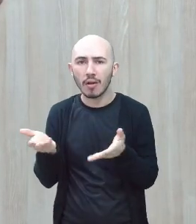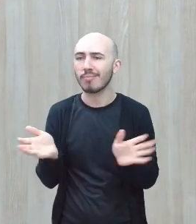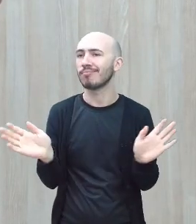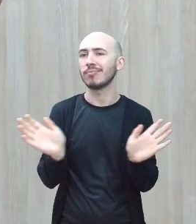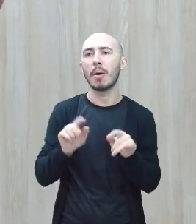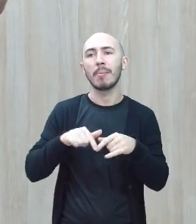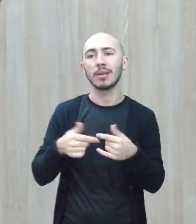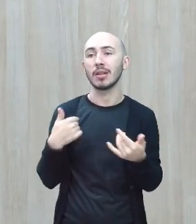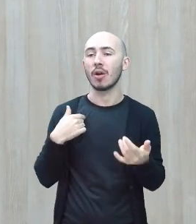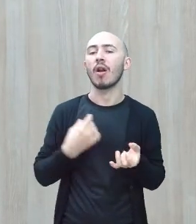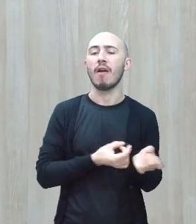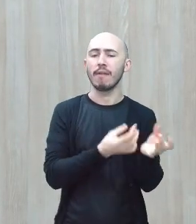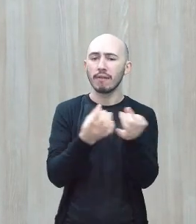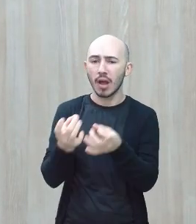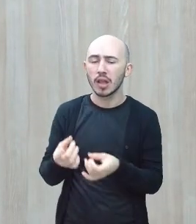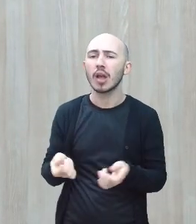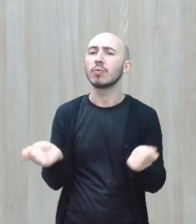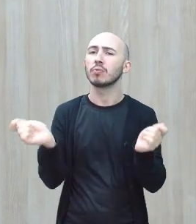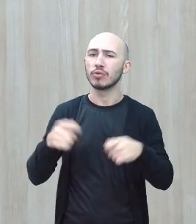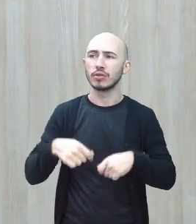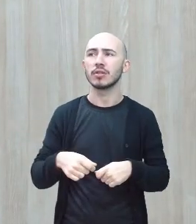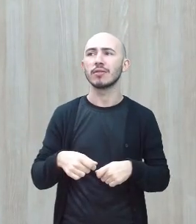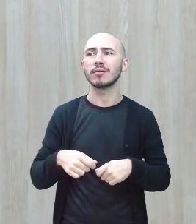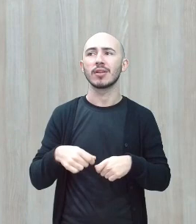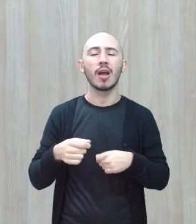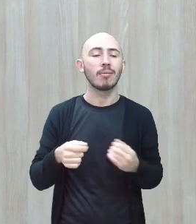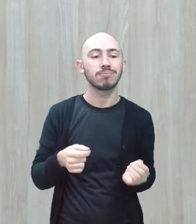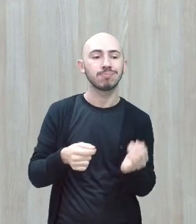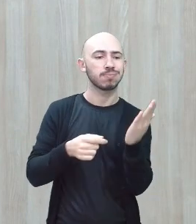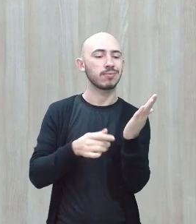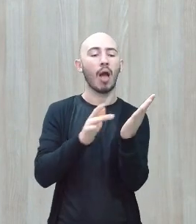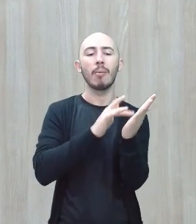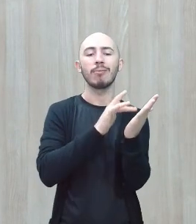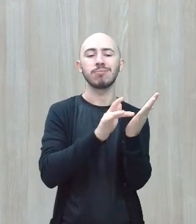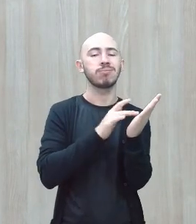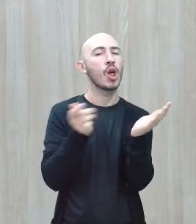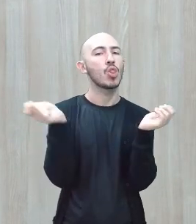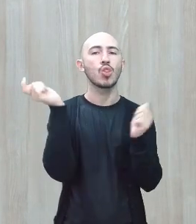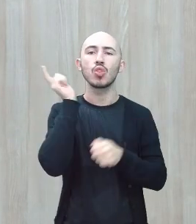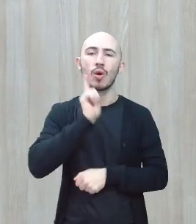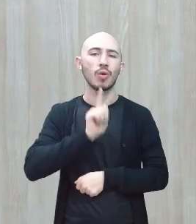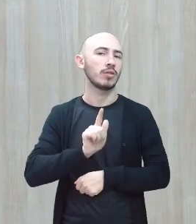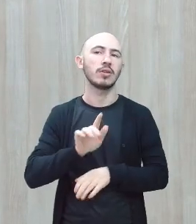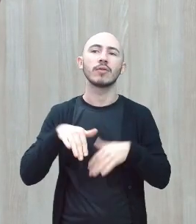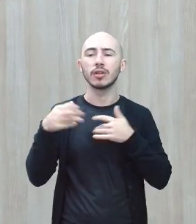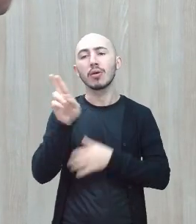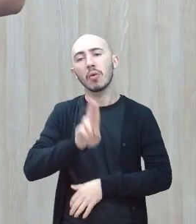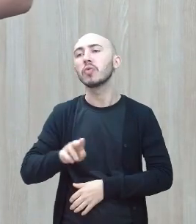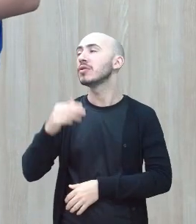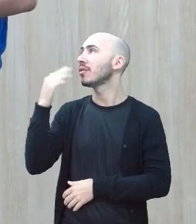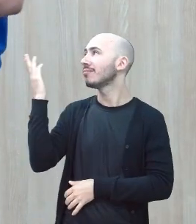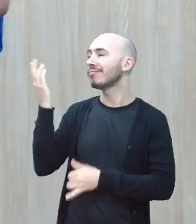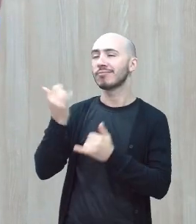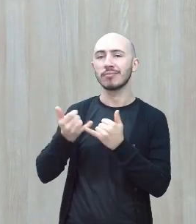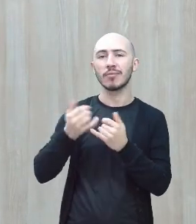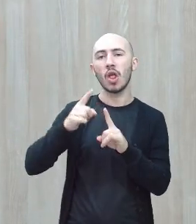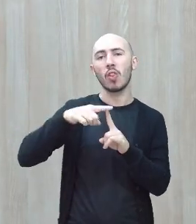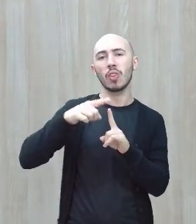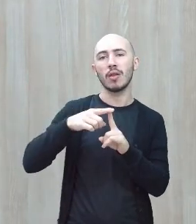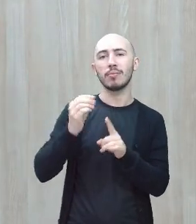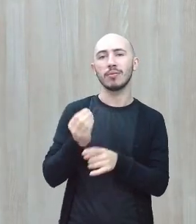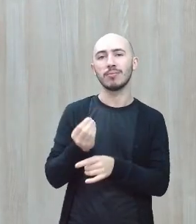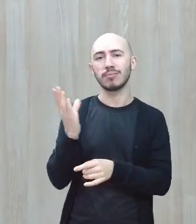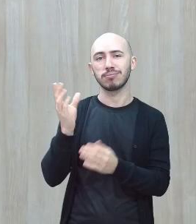com saída grande, porque teve gente que não conseguiu entrar no Android nem iOS, então está se utilizando dele à torta e à direito. Então,